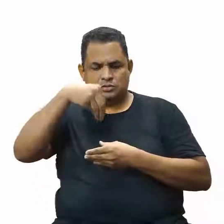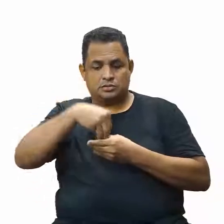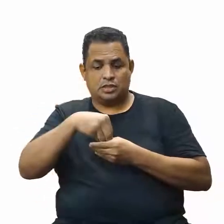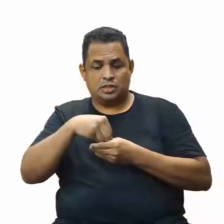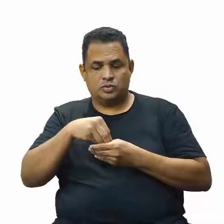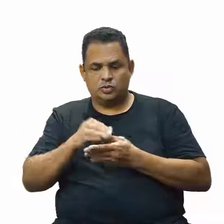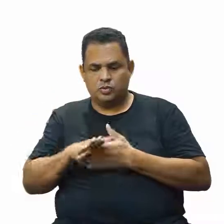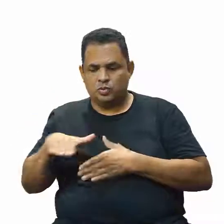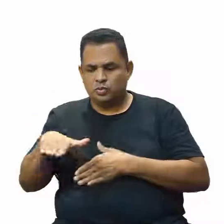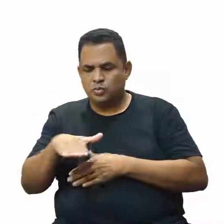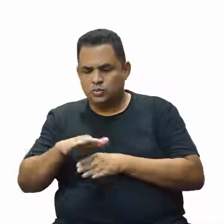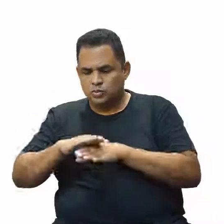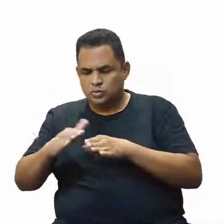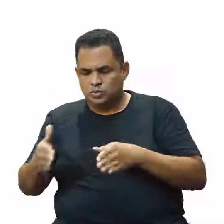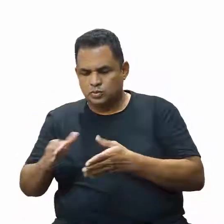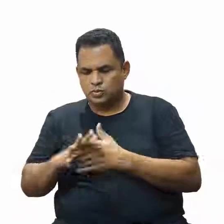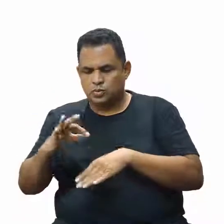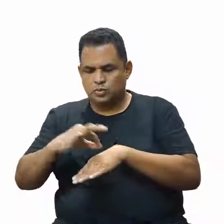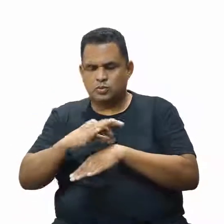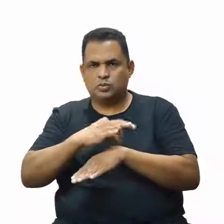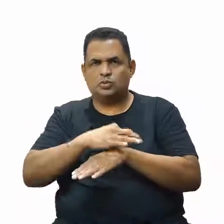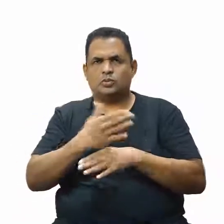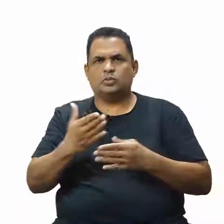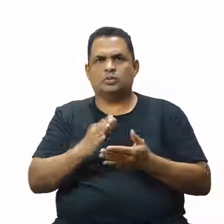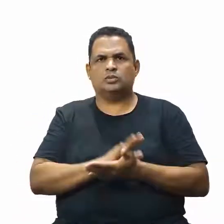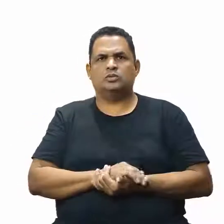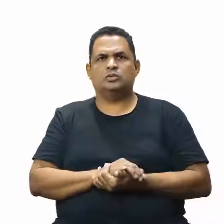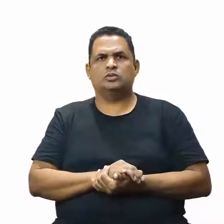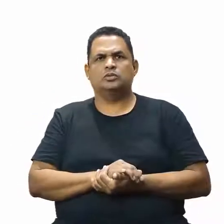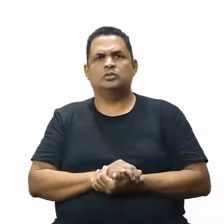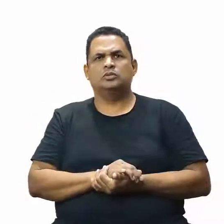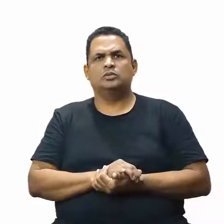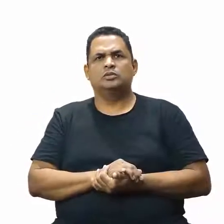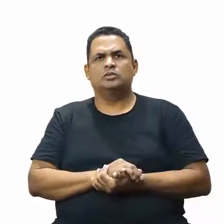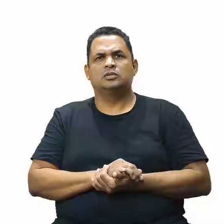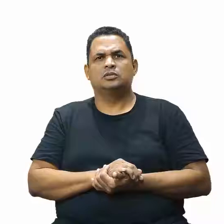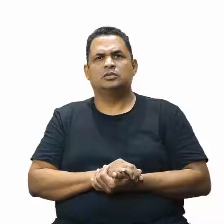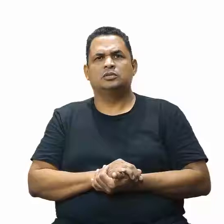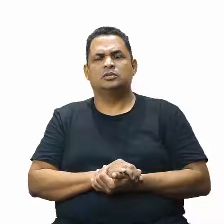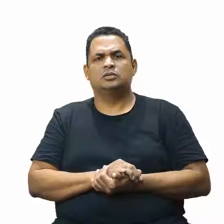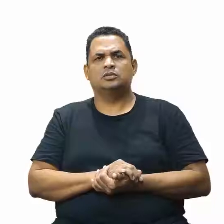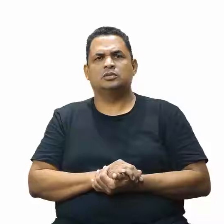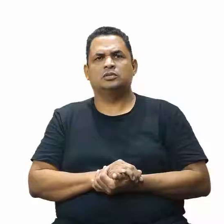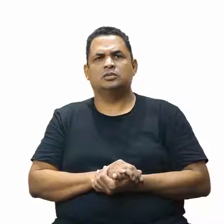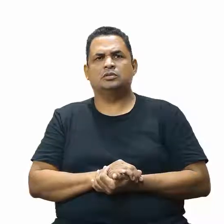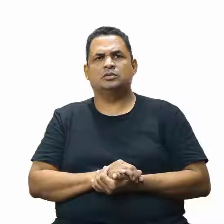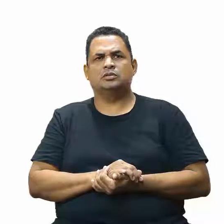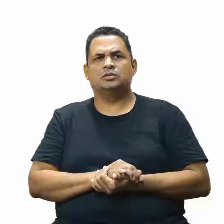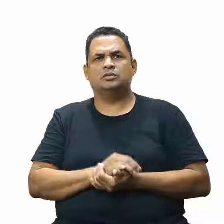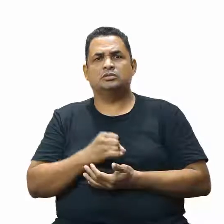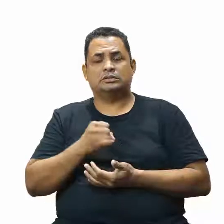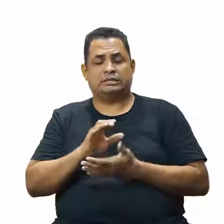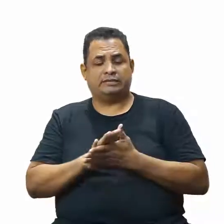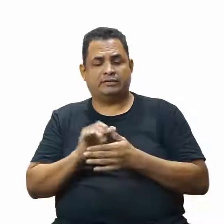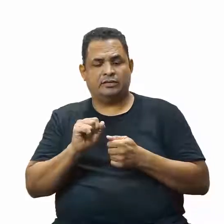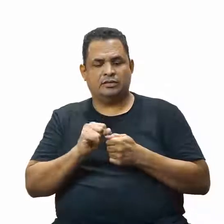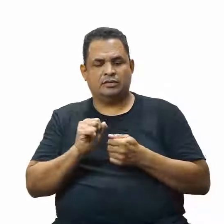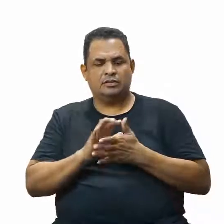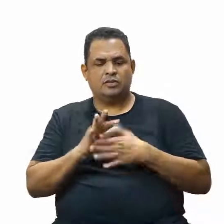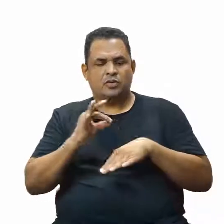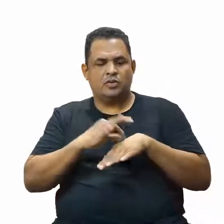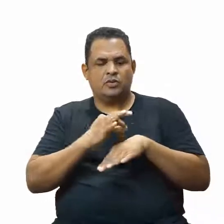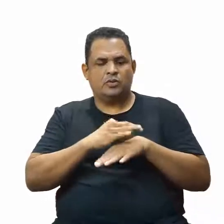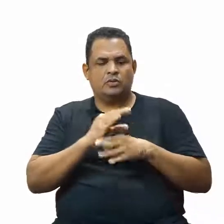né, do formigueiro lá, sobre o correio. Se isso for feito, as formigas